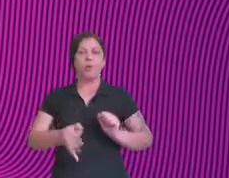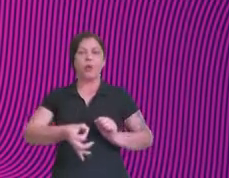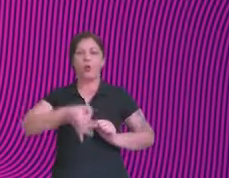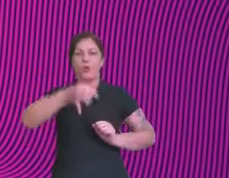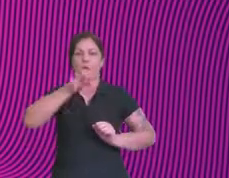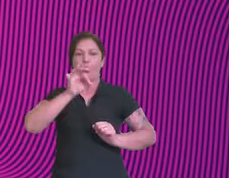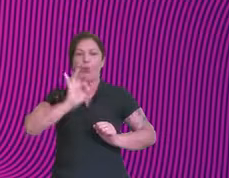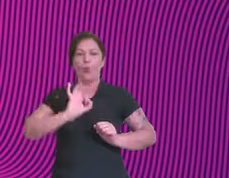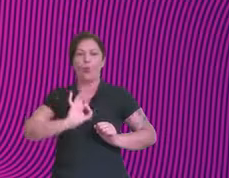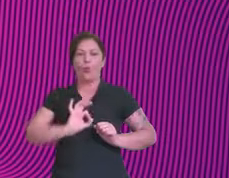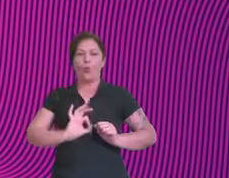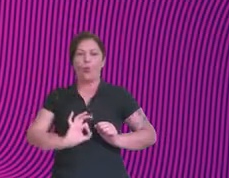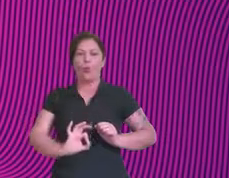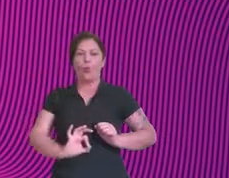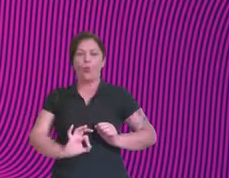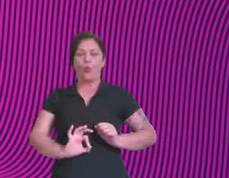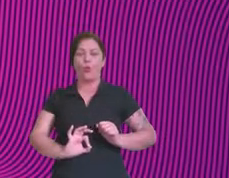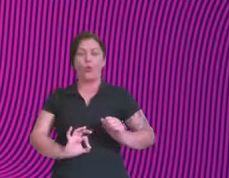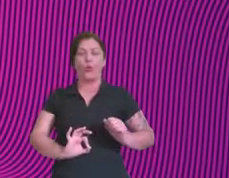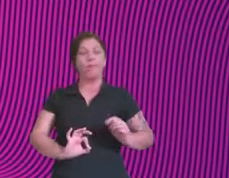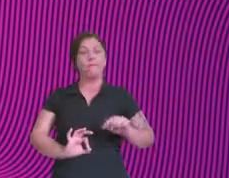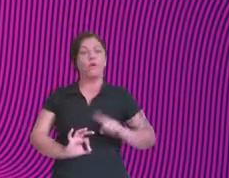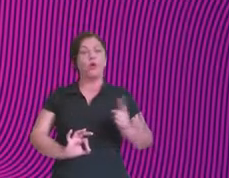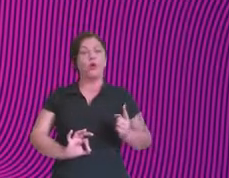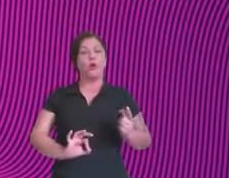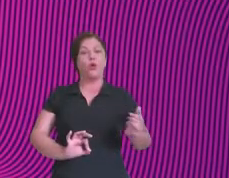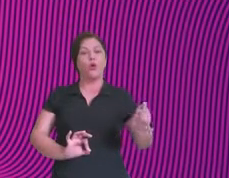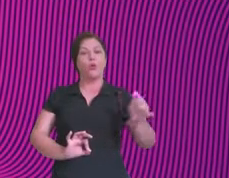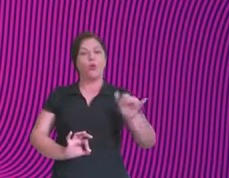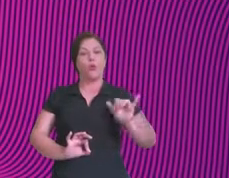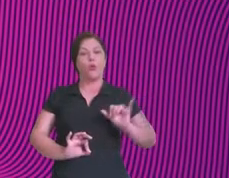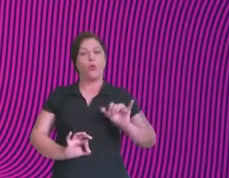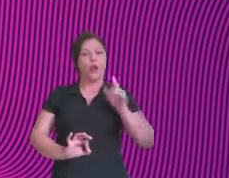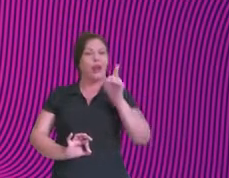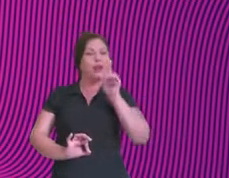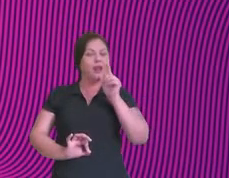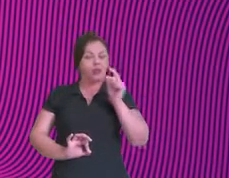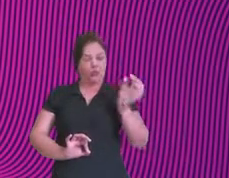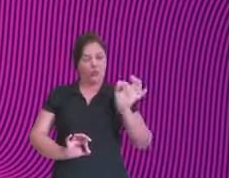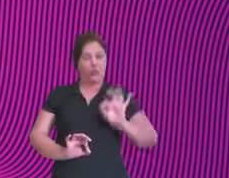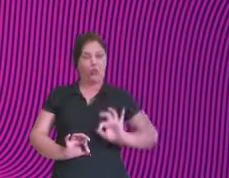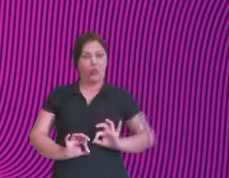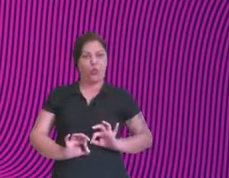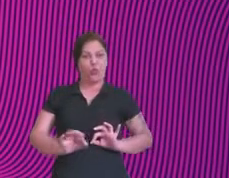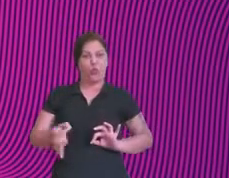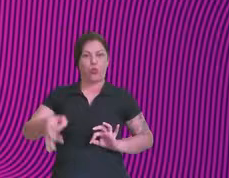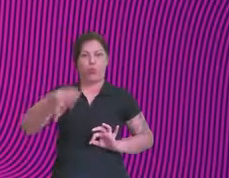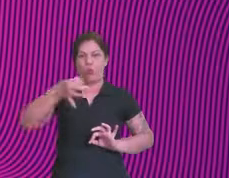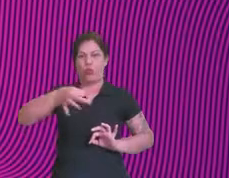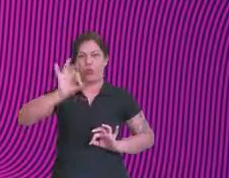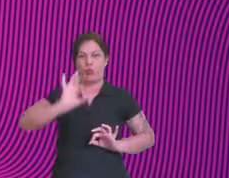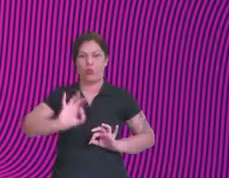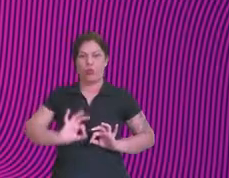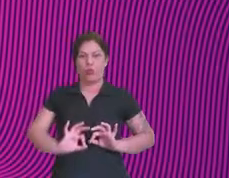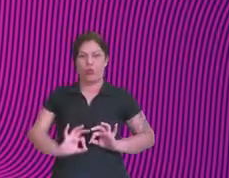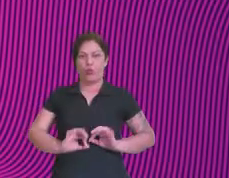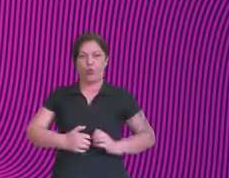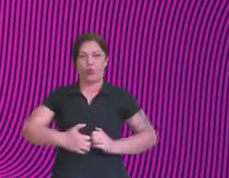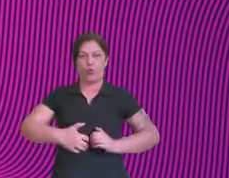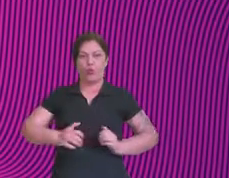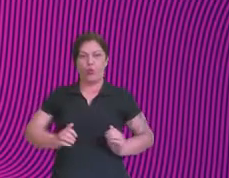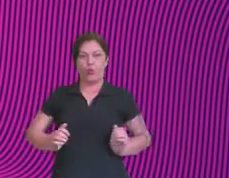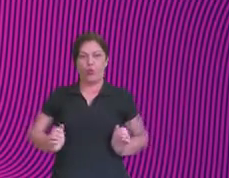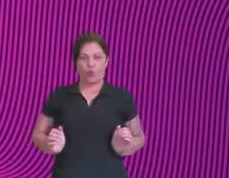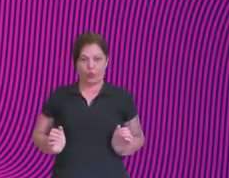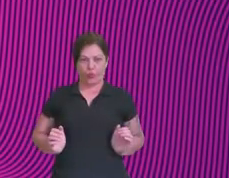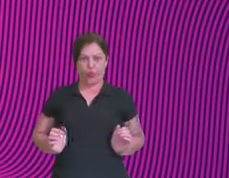2 de entrada do líquido e 2 de saída do líquido. O Coliseu, você suspende, você bota um afastador e você suspende a